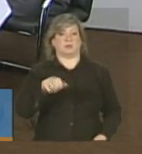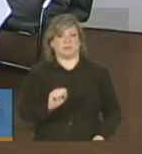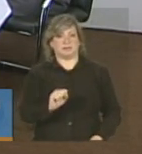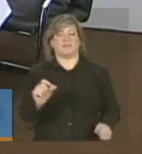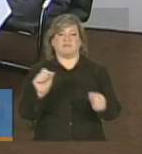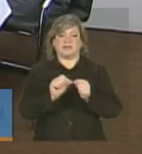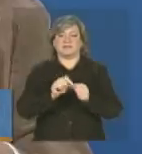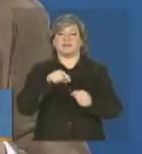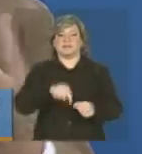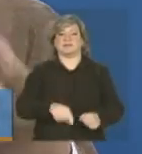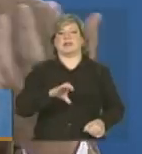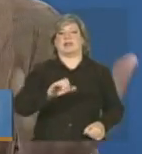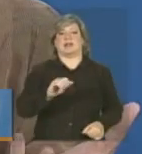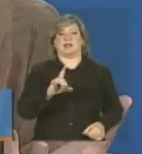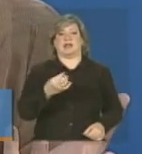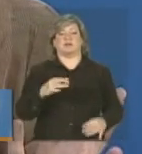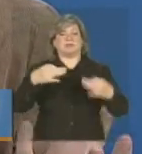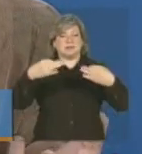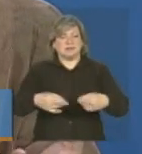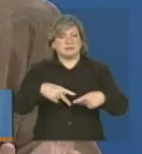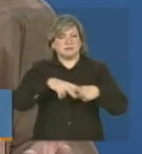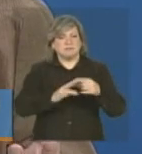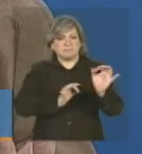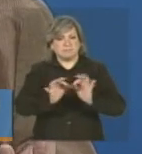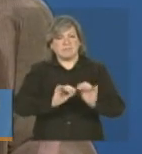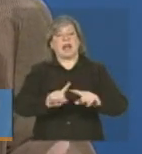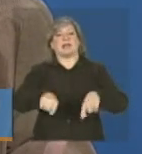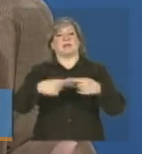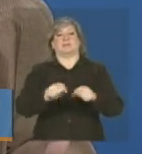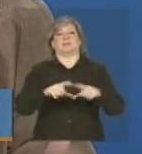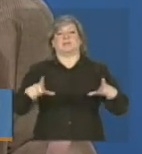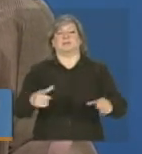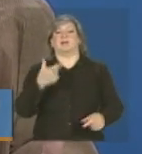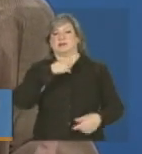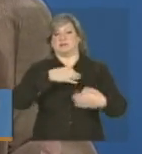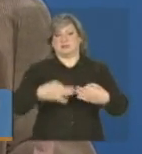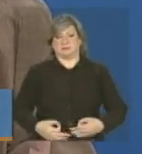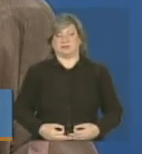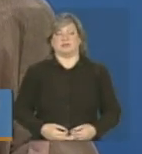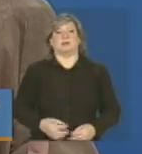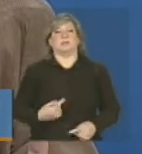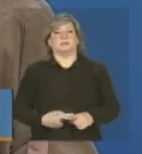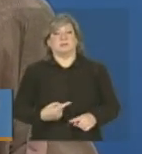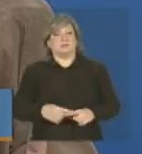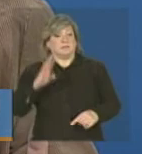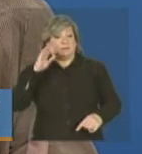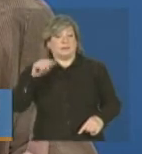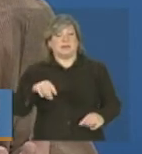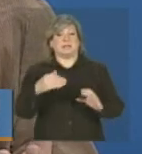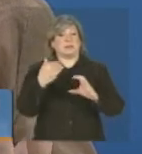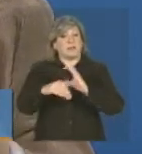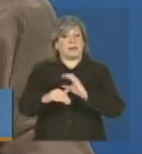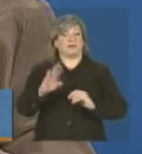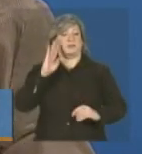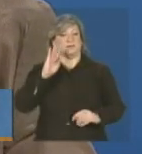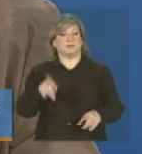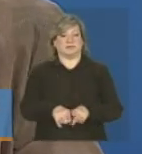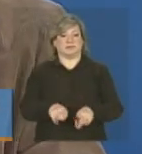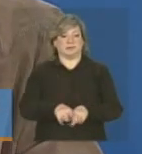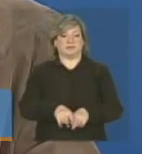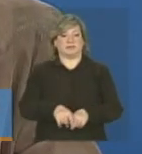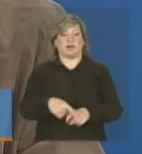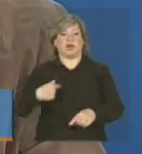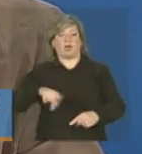estar cadastrado. O secretário normalmente está cadastrado, mas pode estar com o cadastro desatualizado. Especialmente o e-mail, que é por onde a